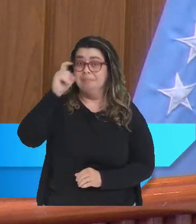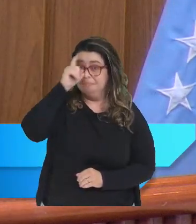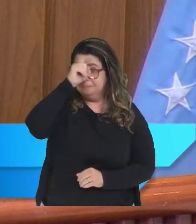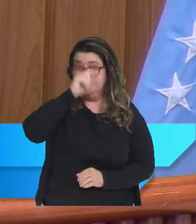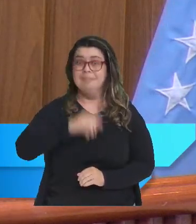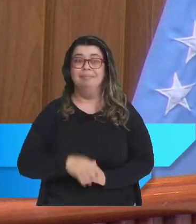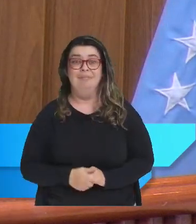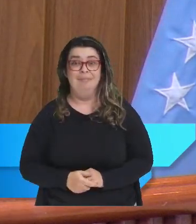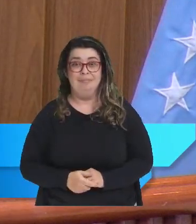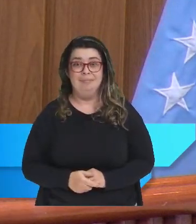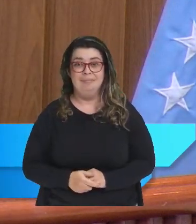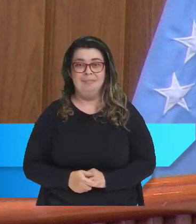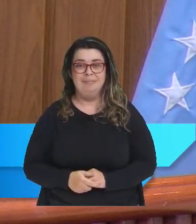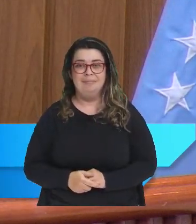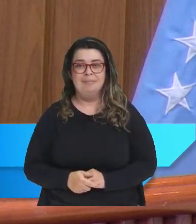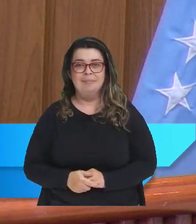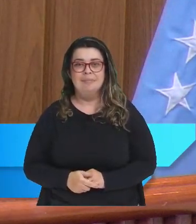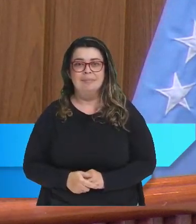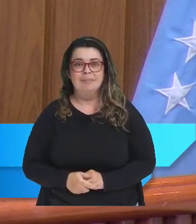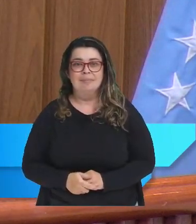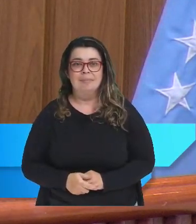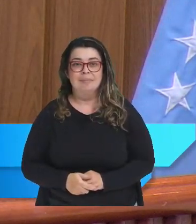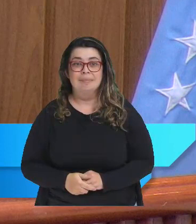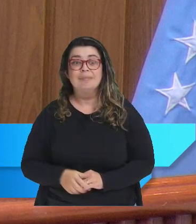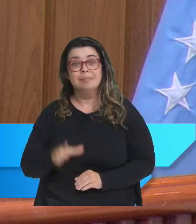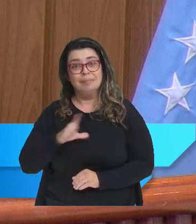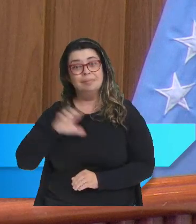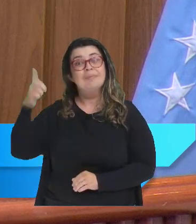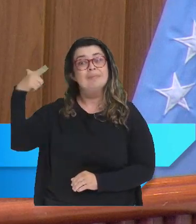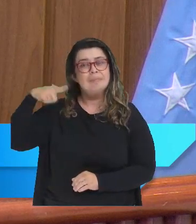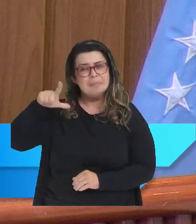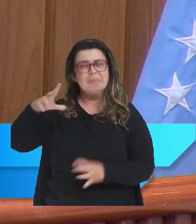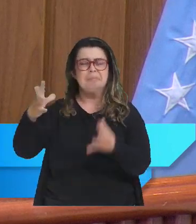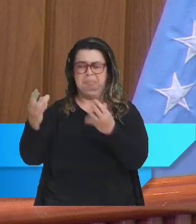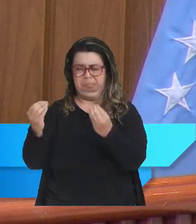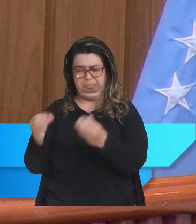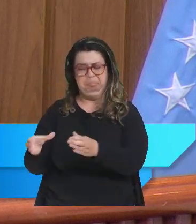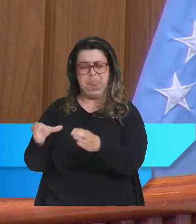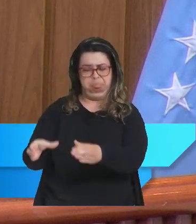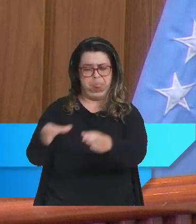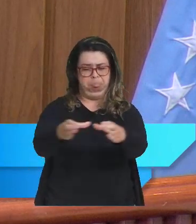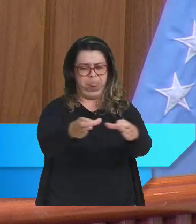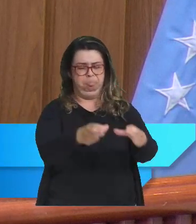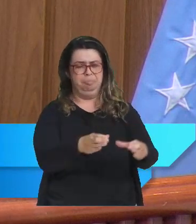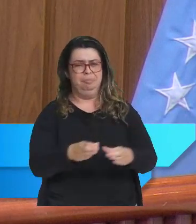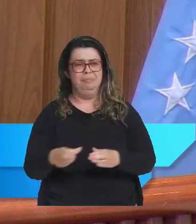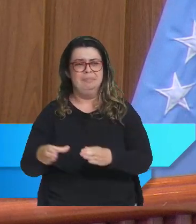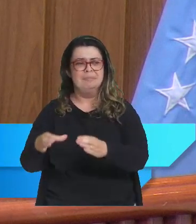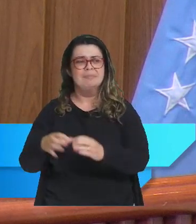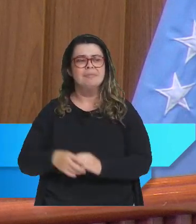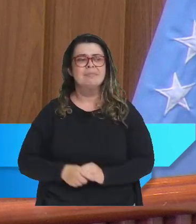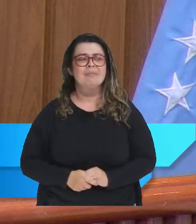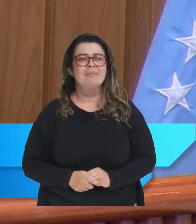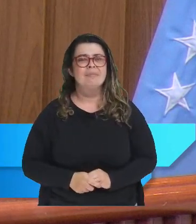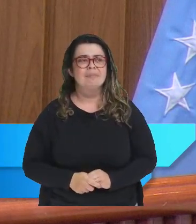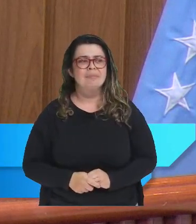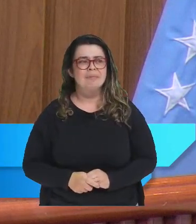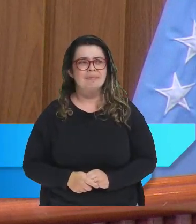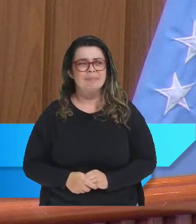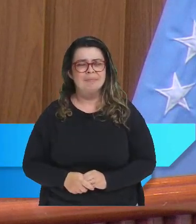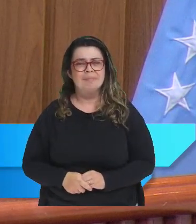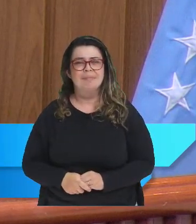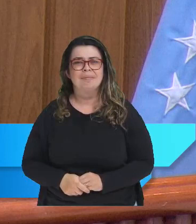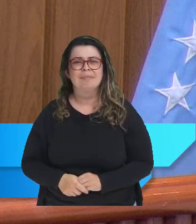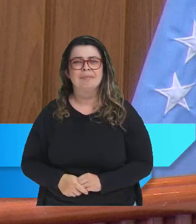muito forte, onde você tem que alcançar muitos lugares, onde você tem que ter perna para poder,